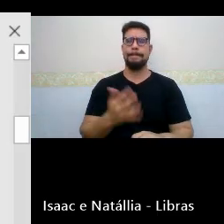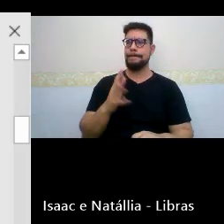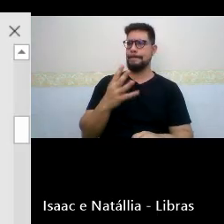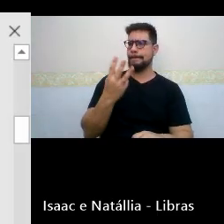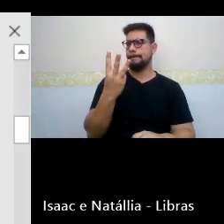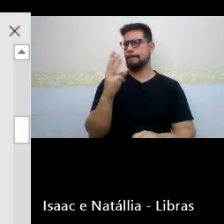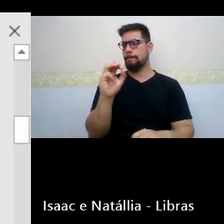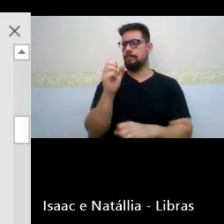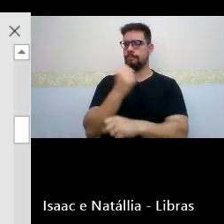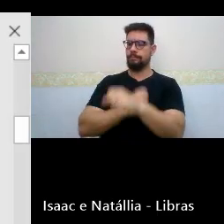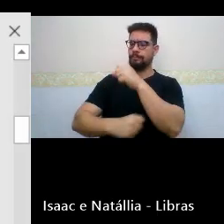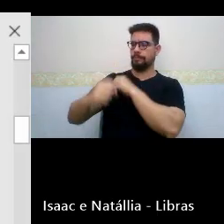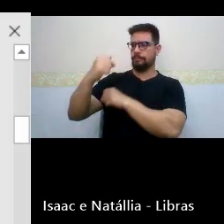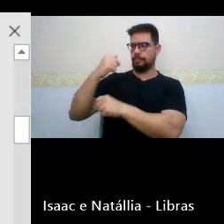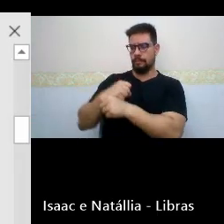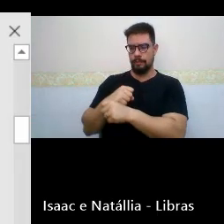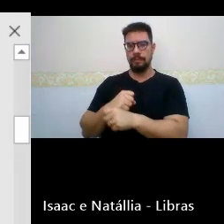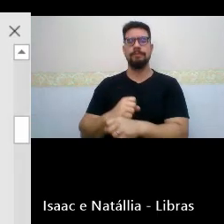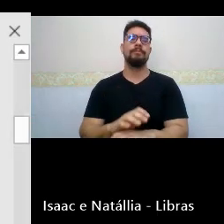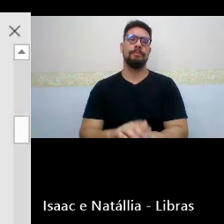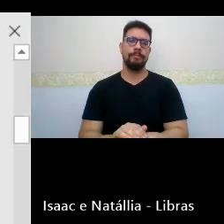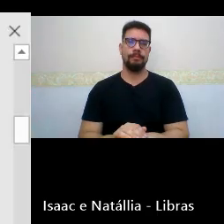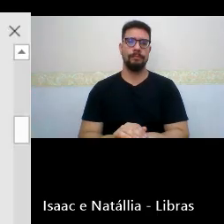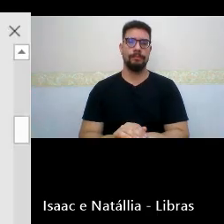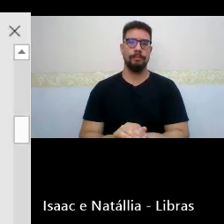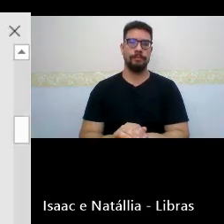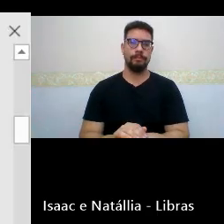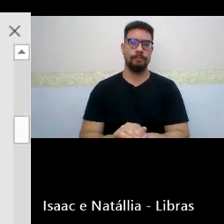atrás, então vamos lá,